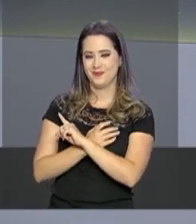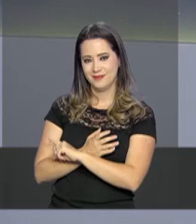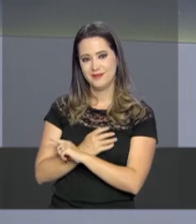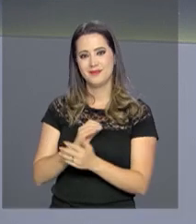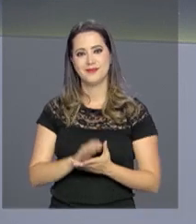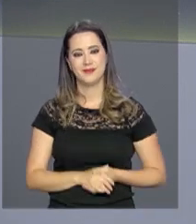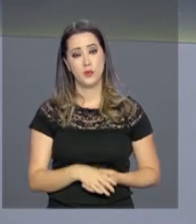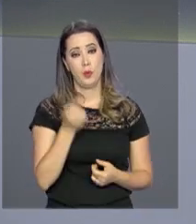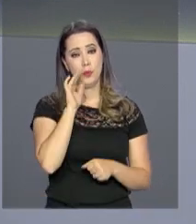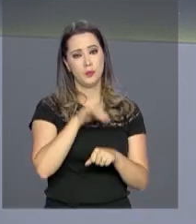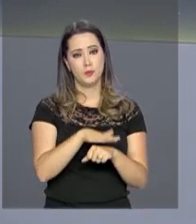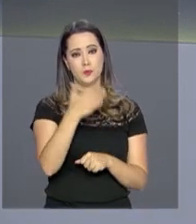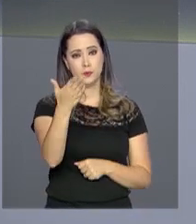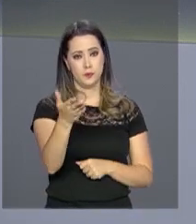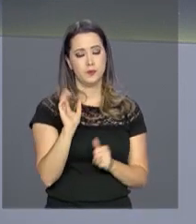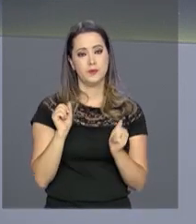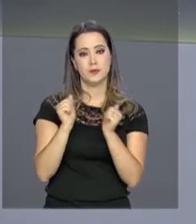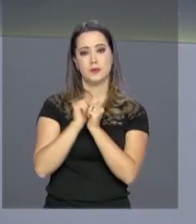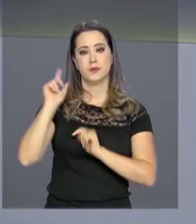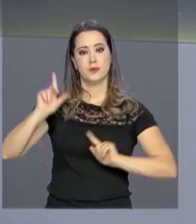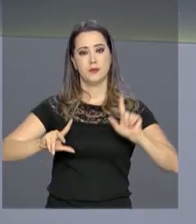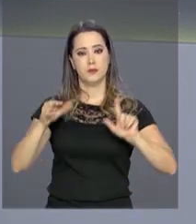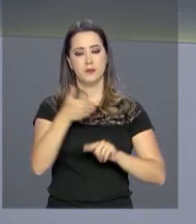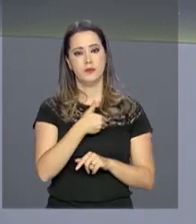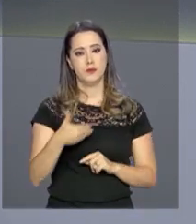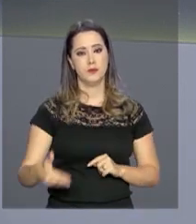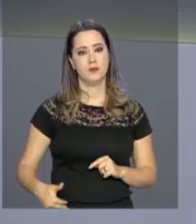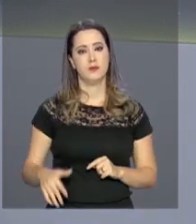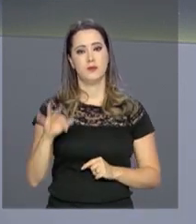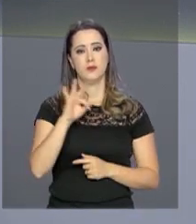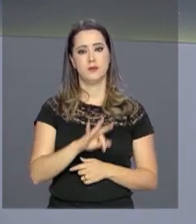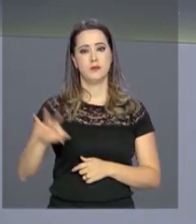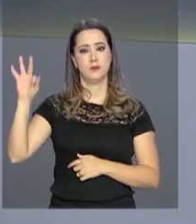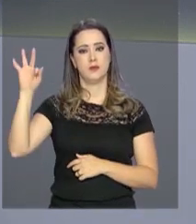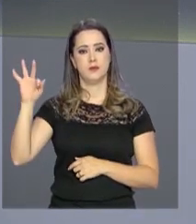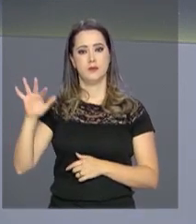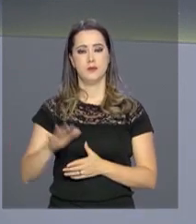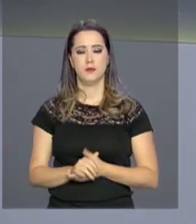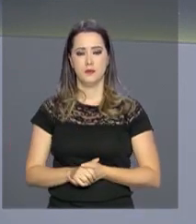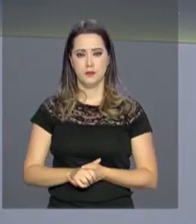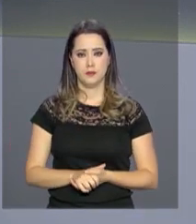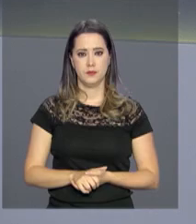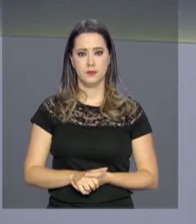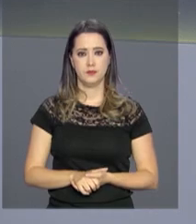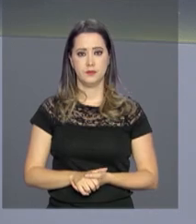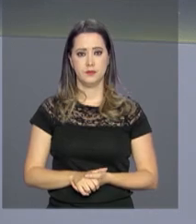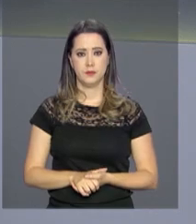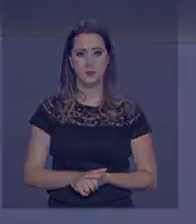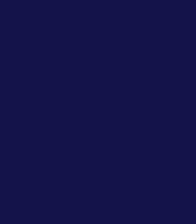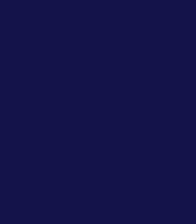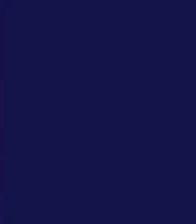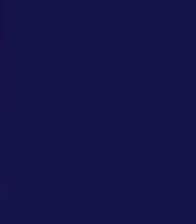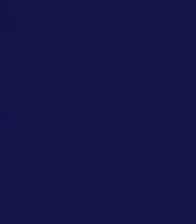YouTube. Uma boa noite para você e continue com a gente aqui na NBR, a TV do Governo Federal.